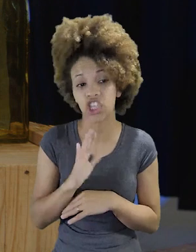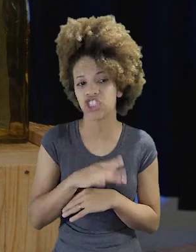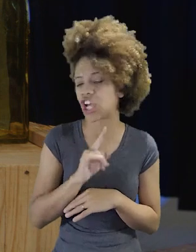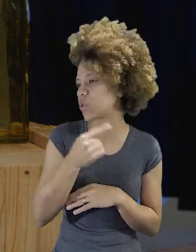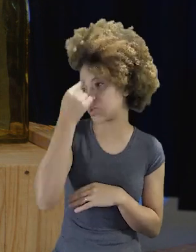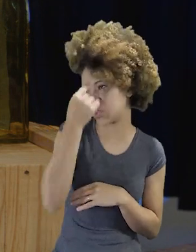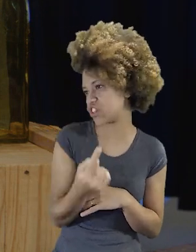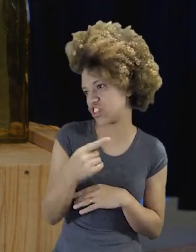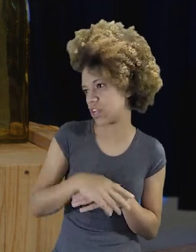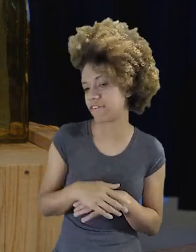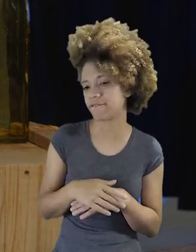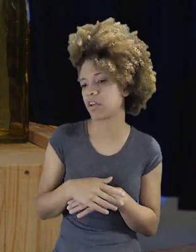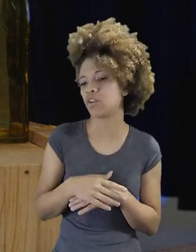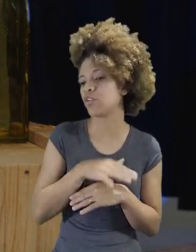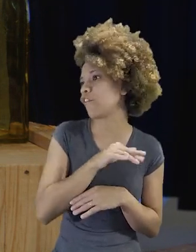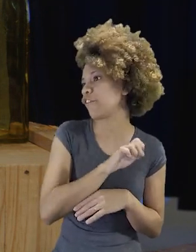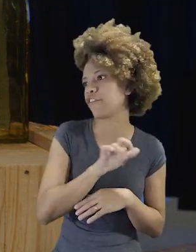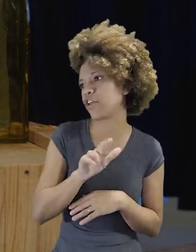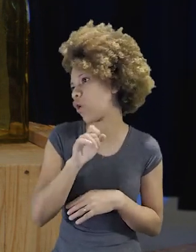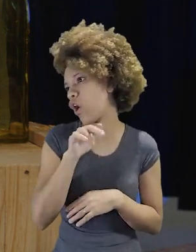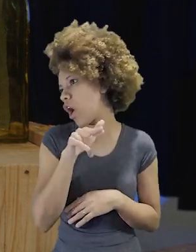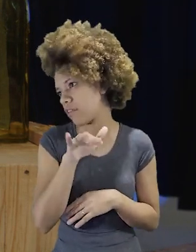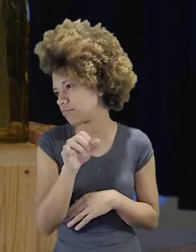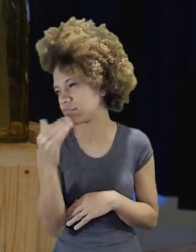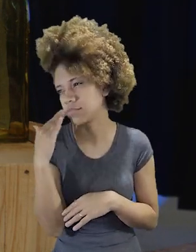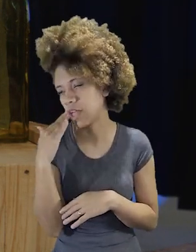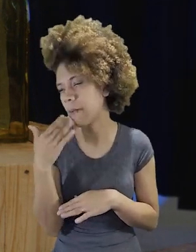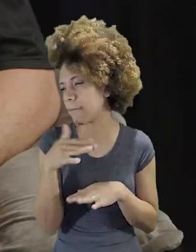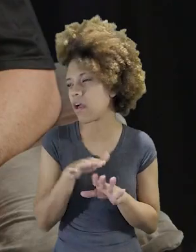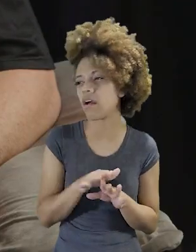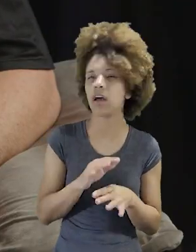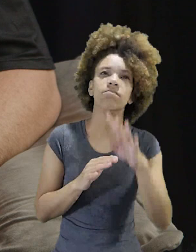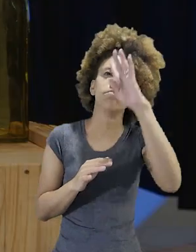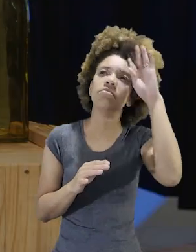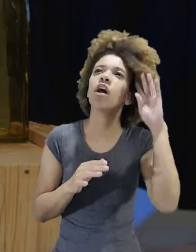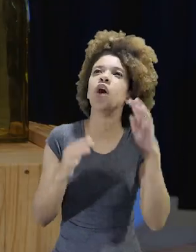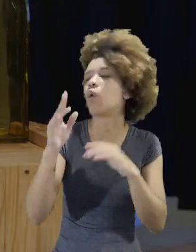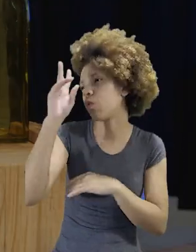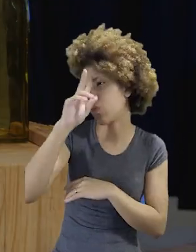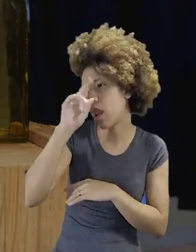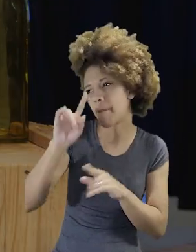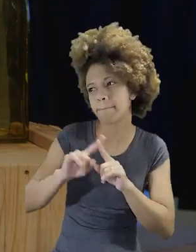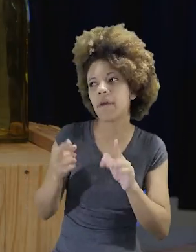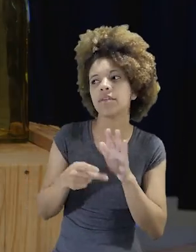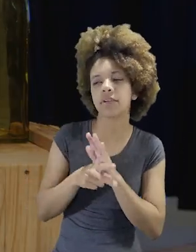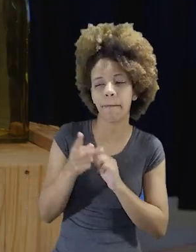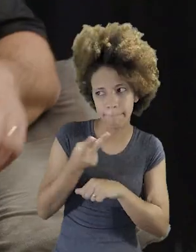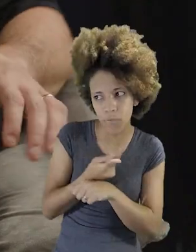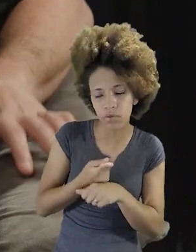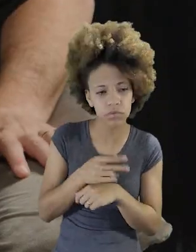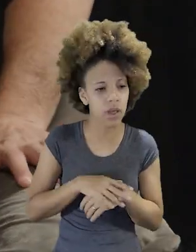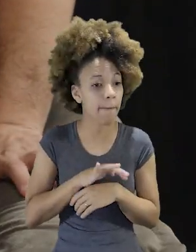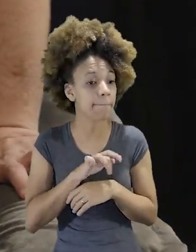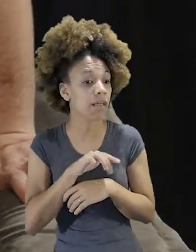morrer estragado ele estava na casa do dia seguinte do Phil Collins e tal é a fita dessa eu não lembro agora mais procura aí